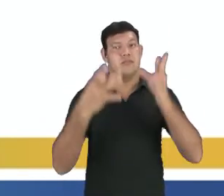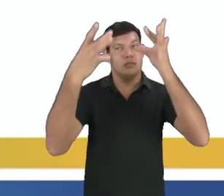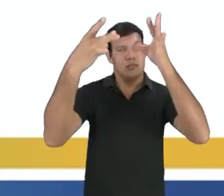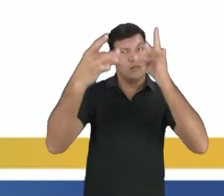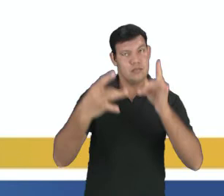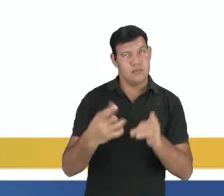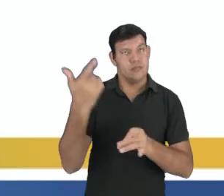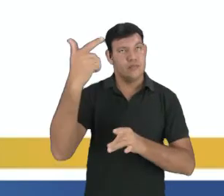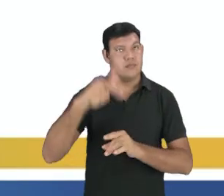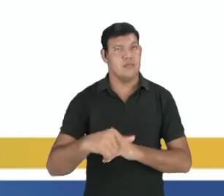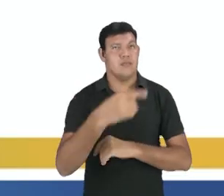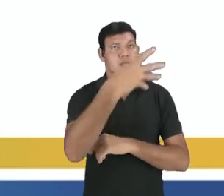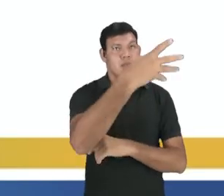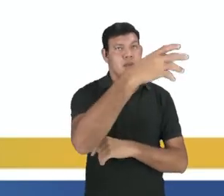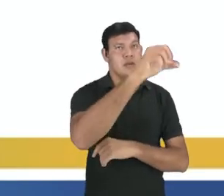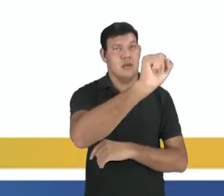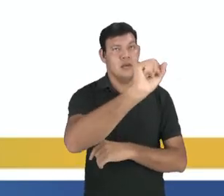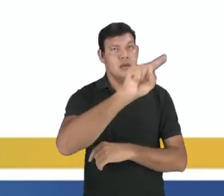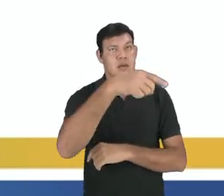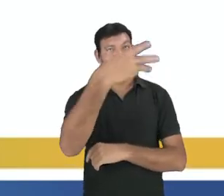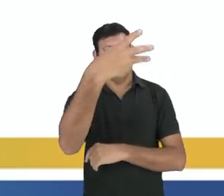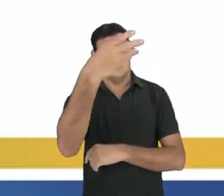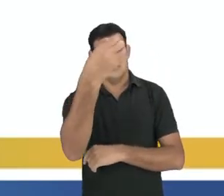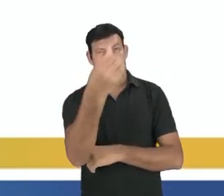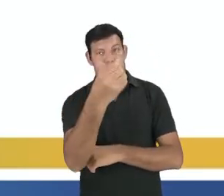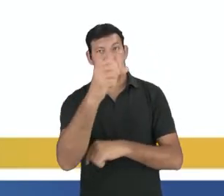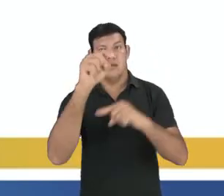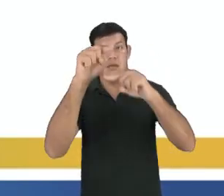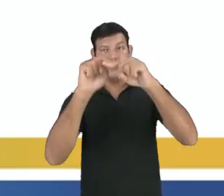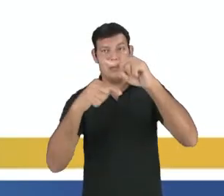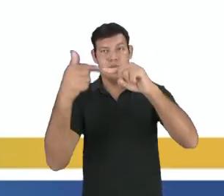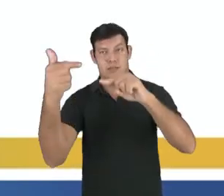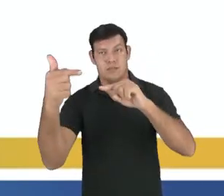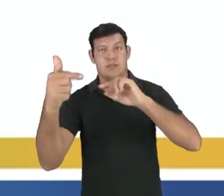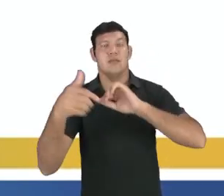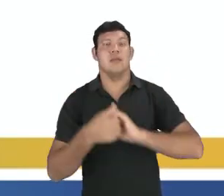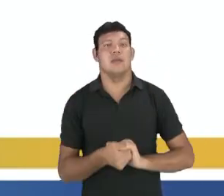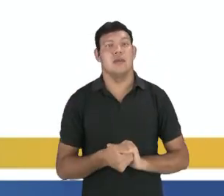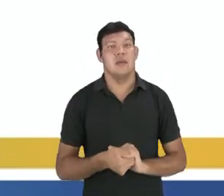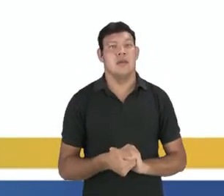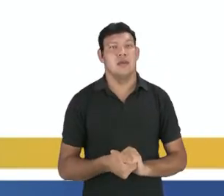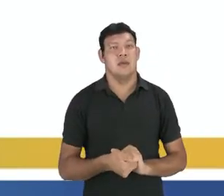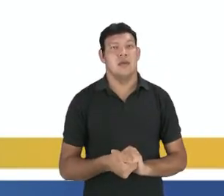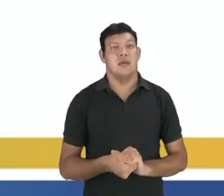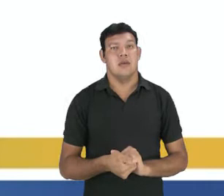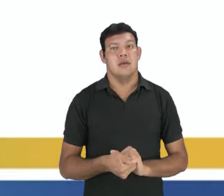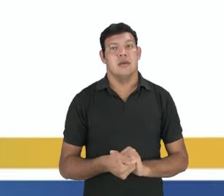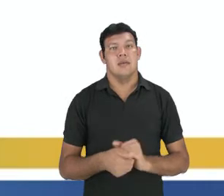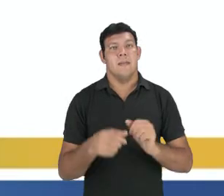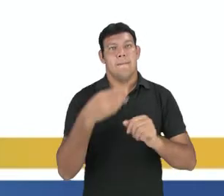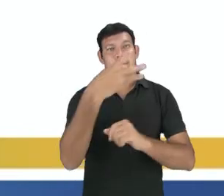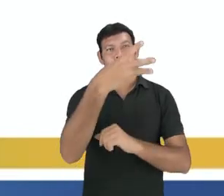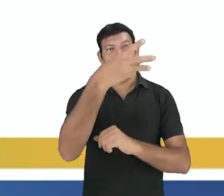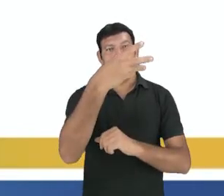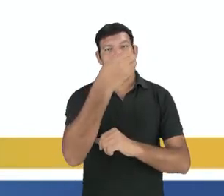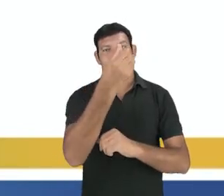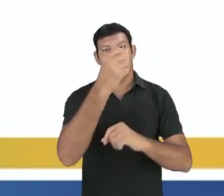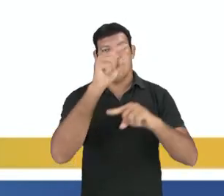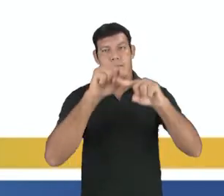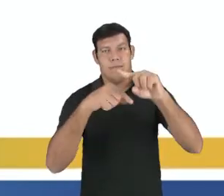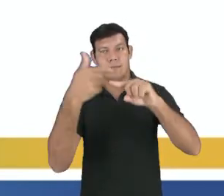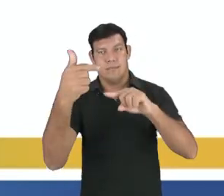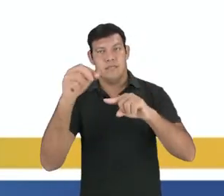48 e o 36, 48 dividido para 2 dá 24. 36 eu dividi para 2,